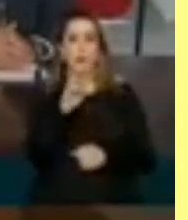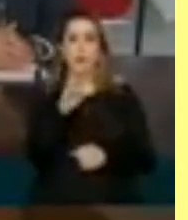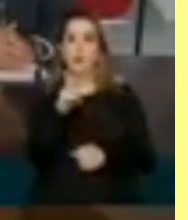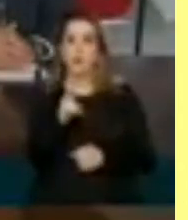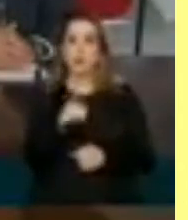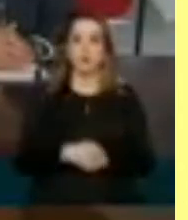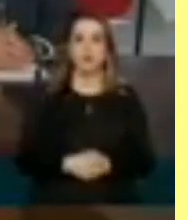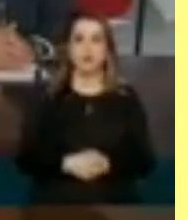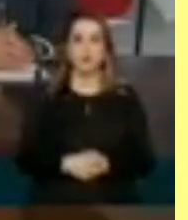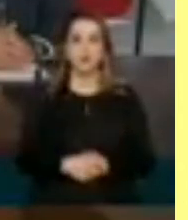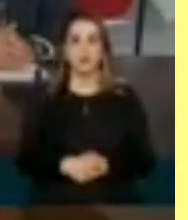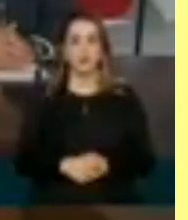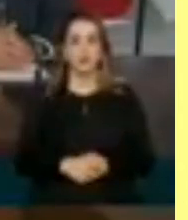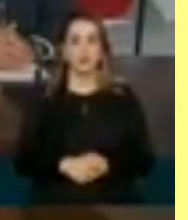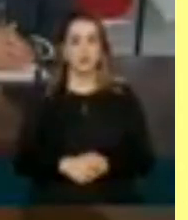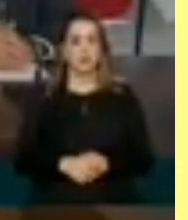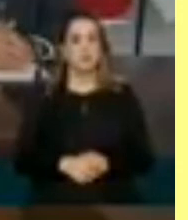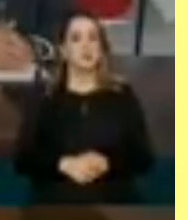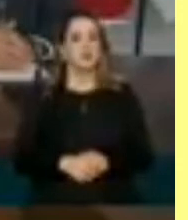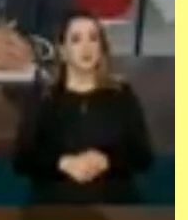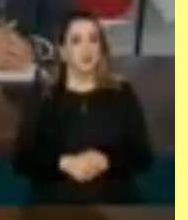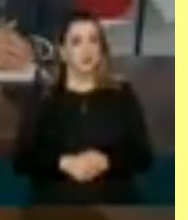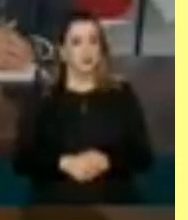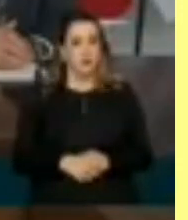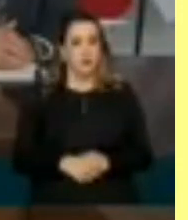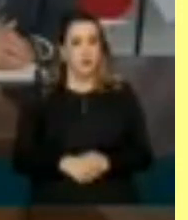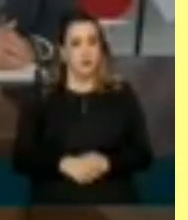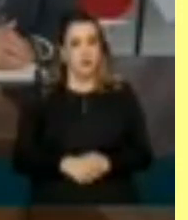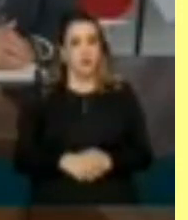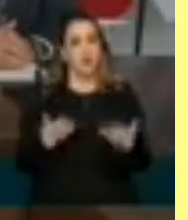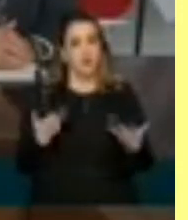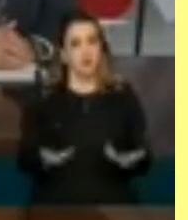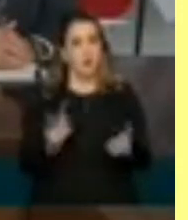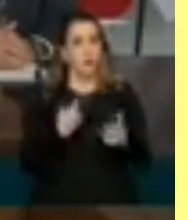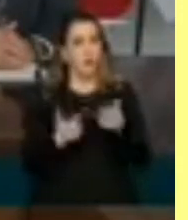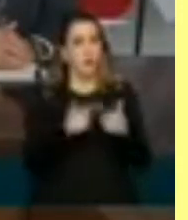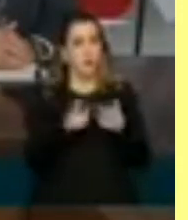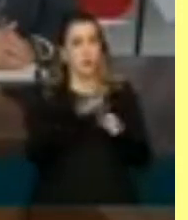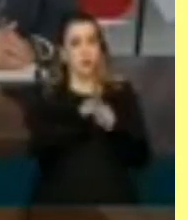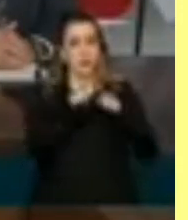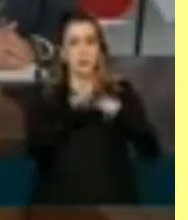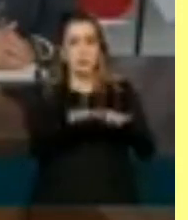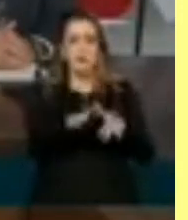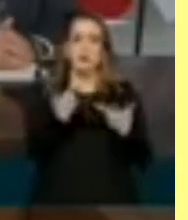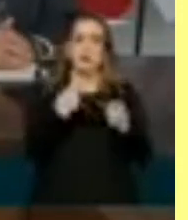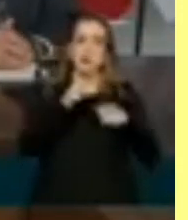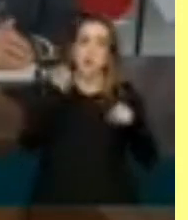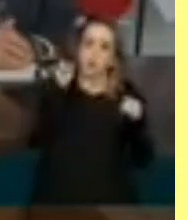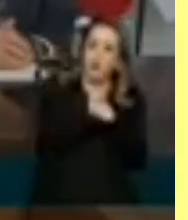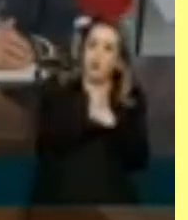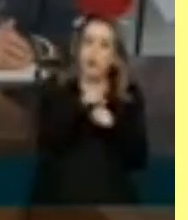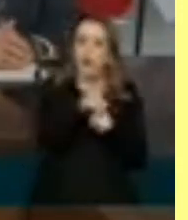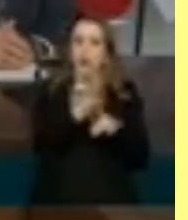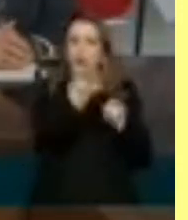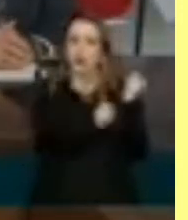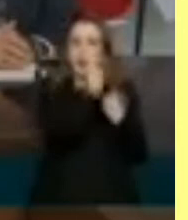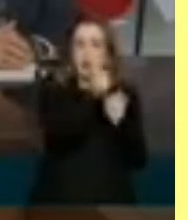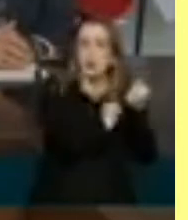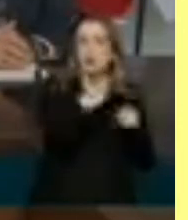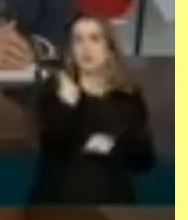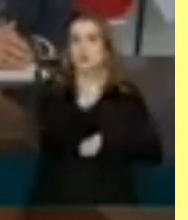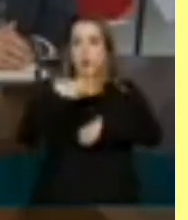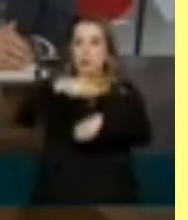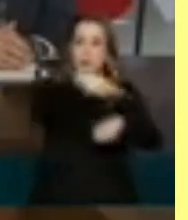o BID. A pandemia suspendeu as atividades da cadeia produtiva de nossos países e teve impactos